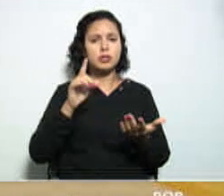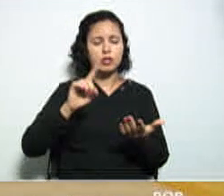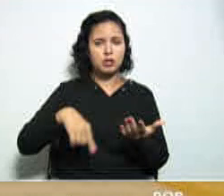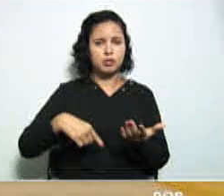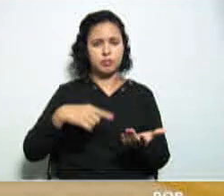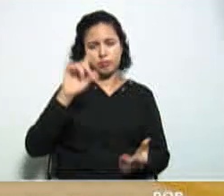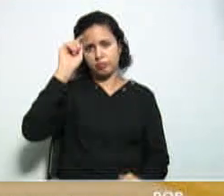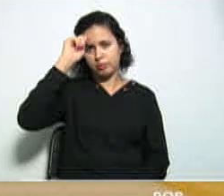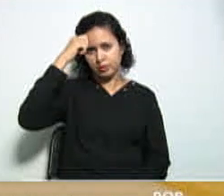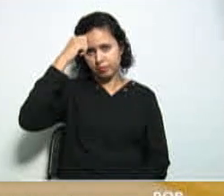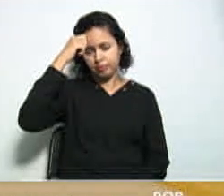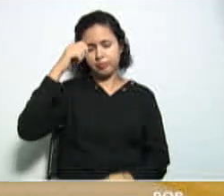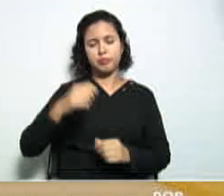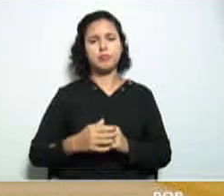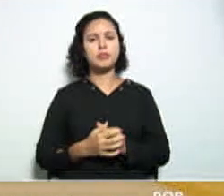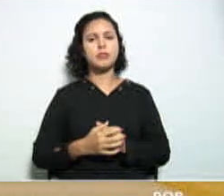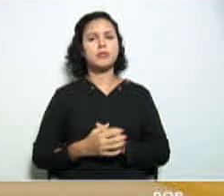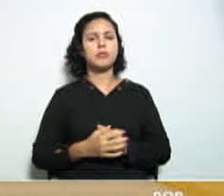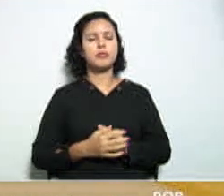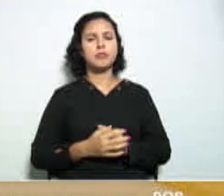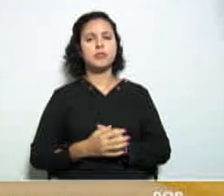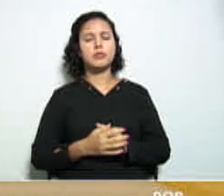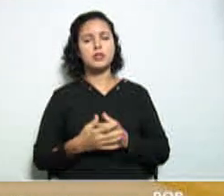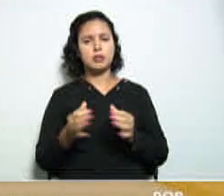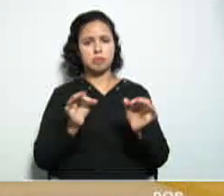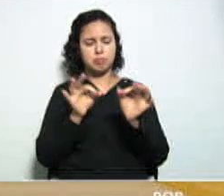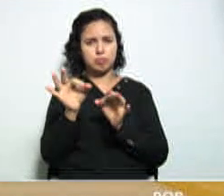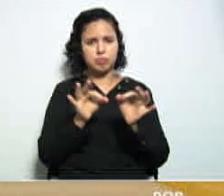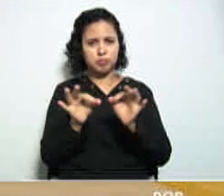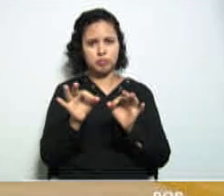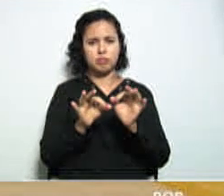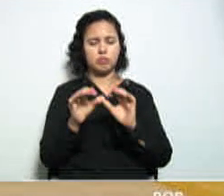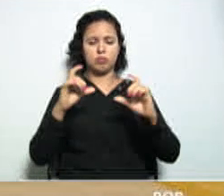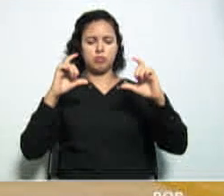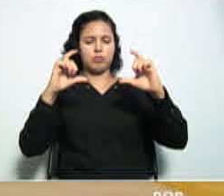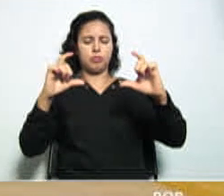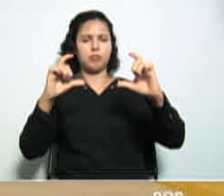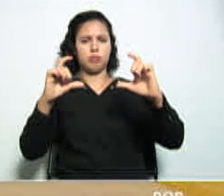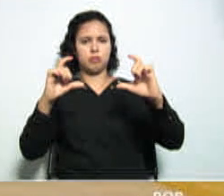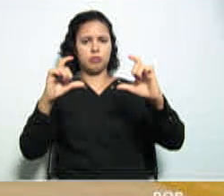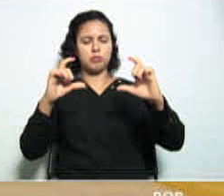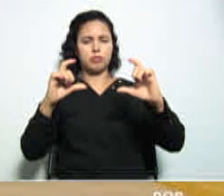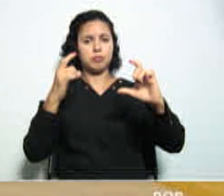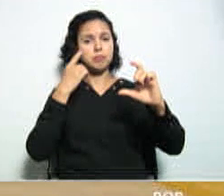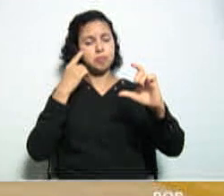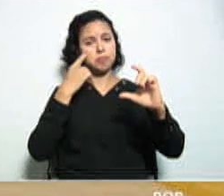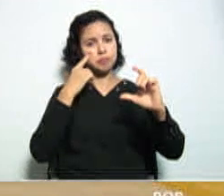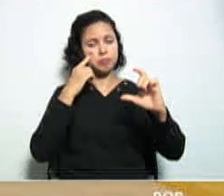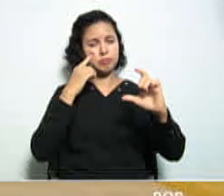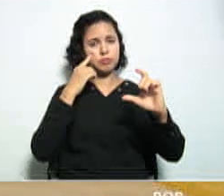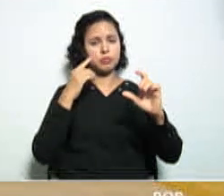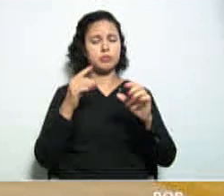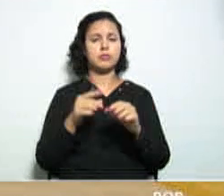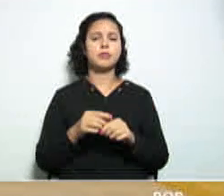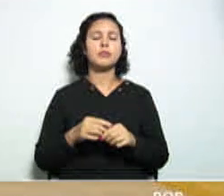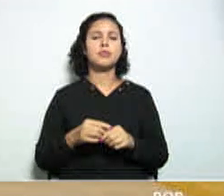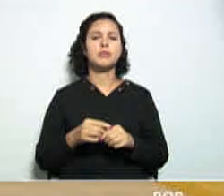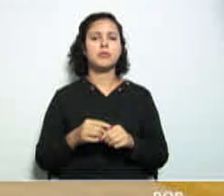negro. Então, configurado o nosso parágrafo, vejam, o recuo